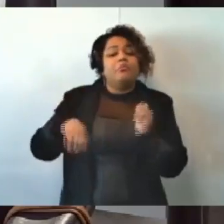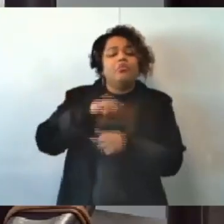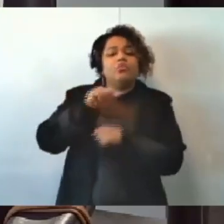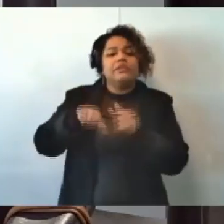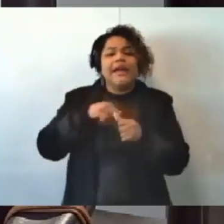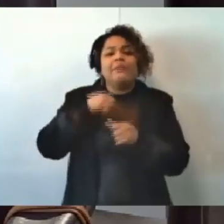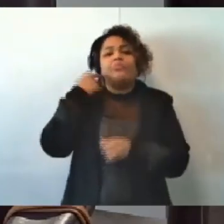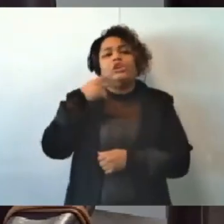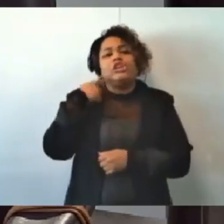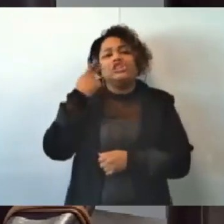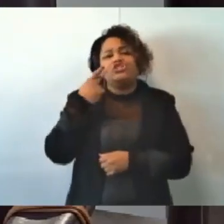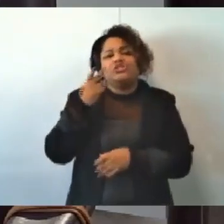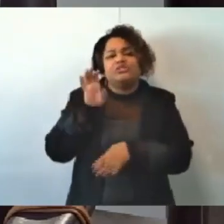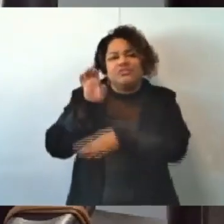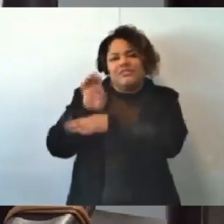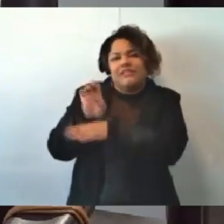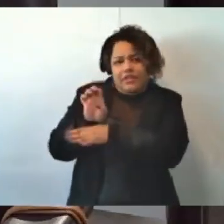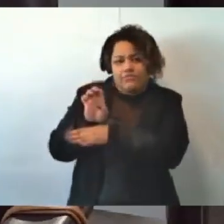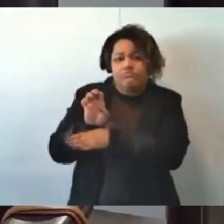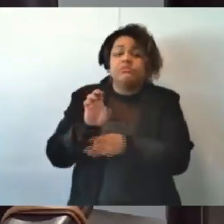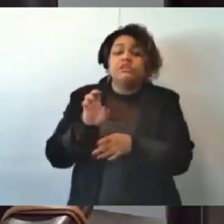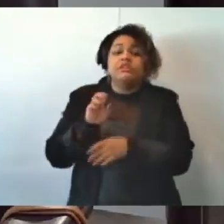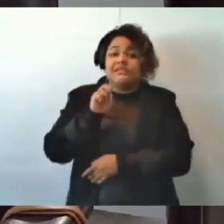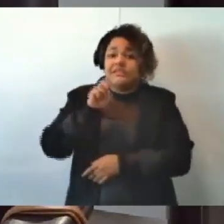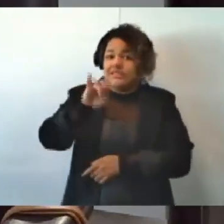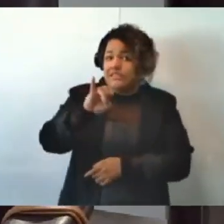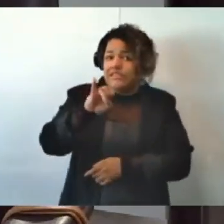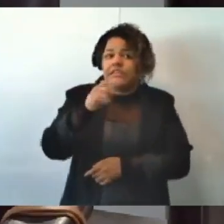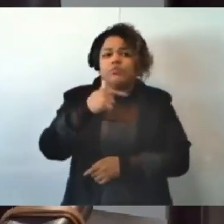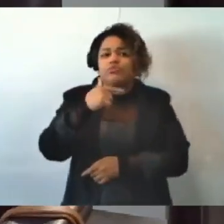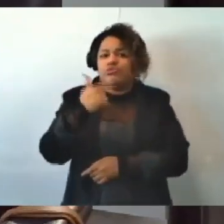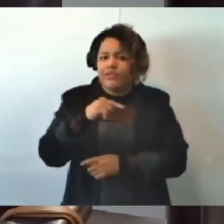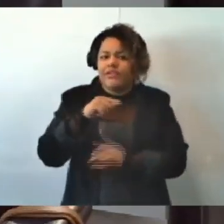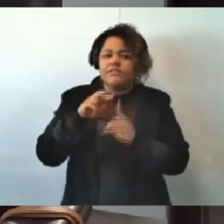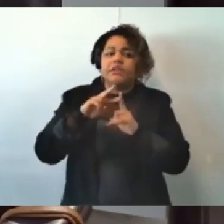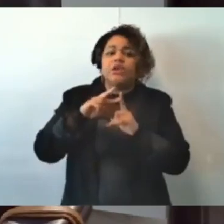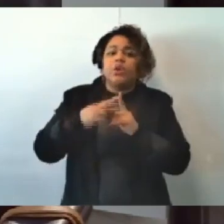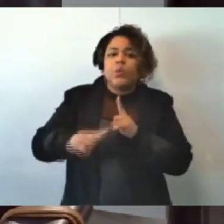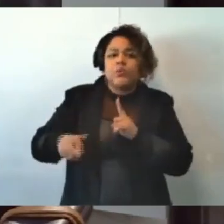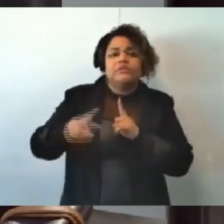causasse danos gritantes para o bairro.